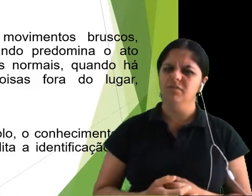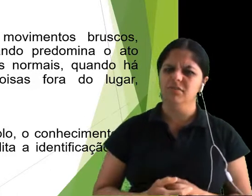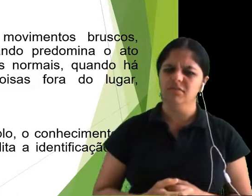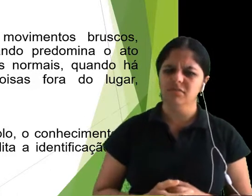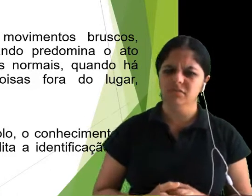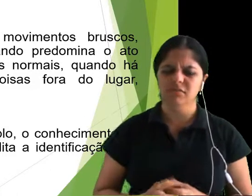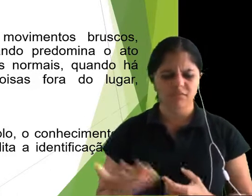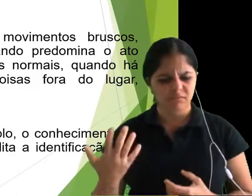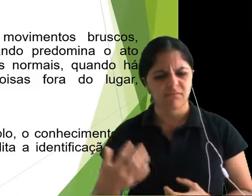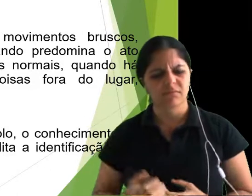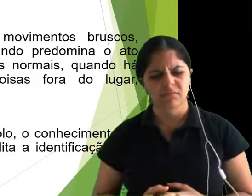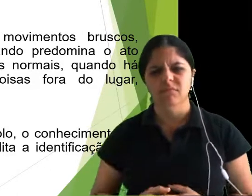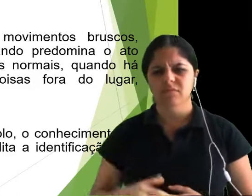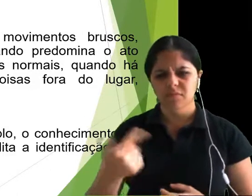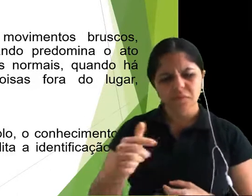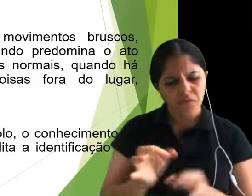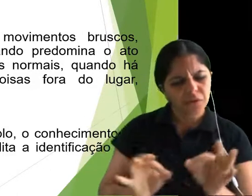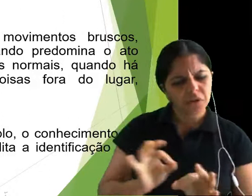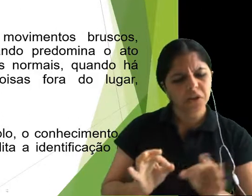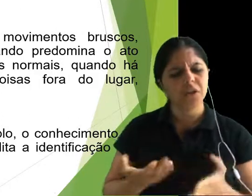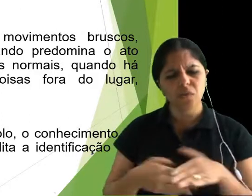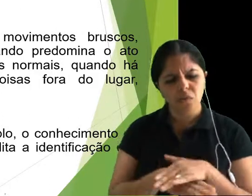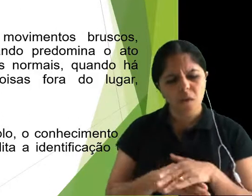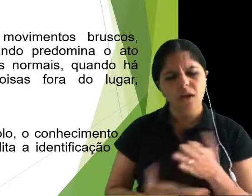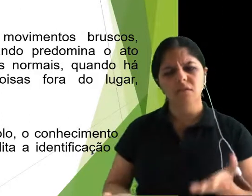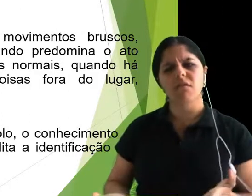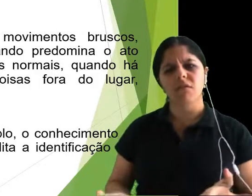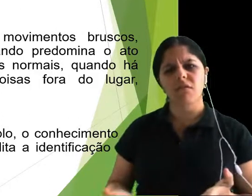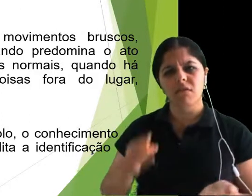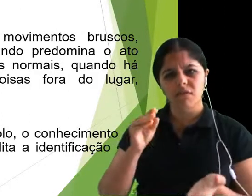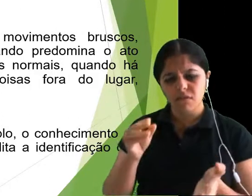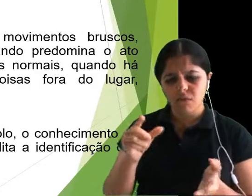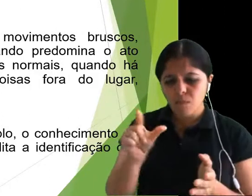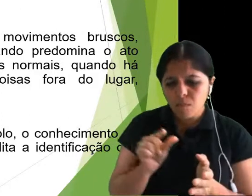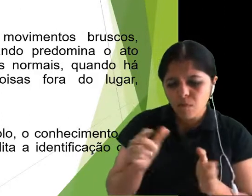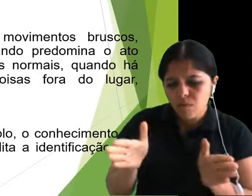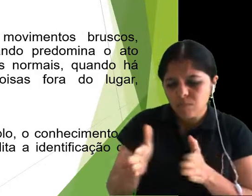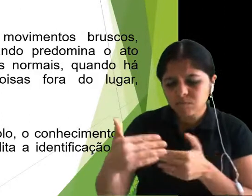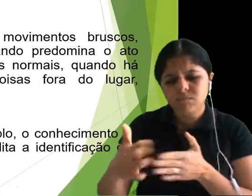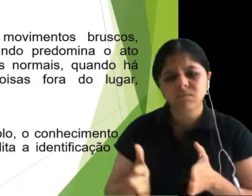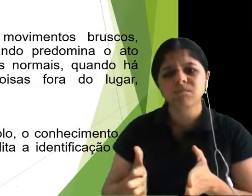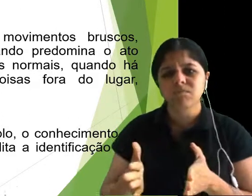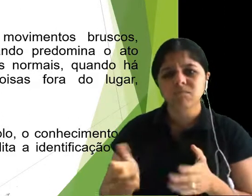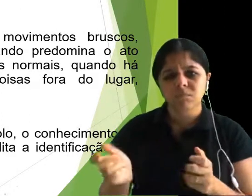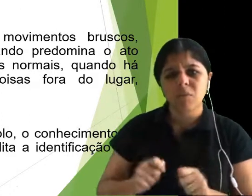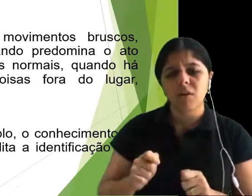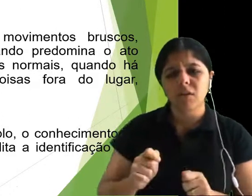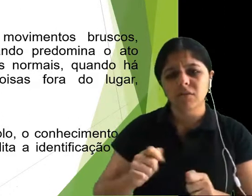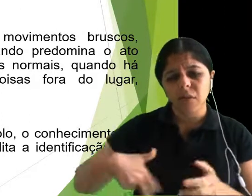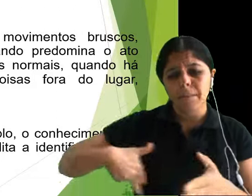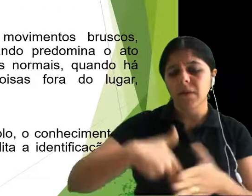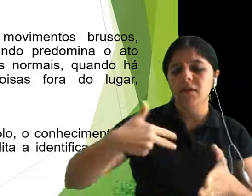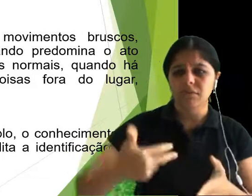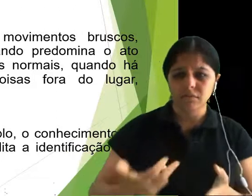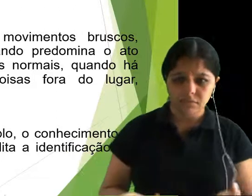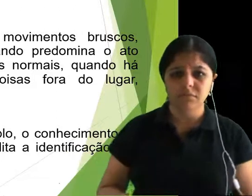à circulação. Uma desorganização ou pouco espaço pode fazer a gente bater contra alguma coisa. Como a